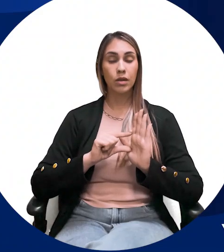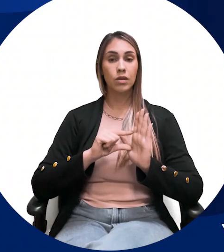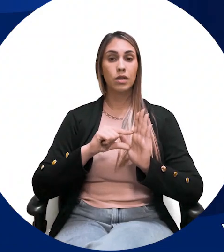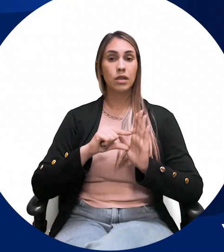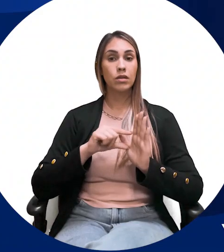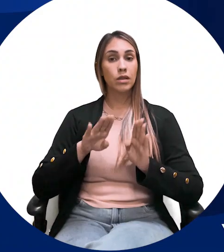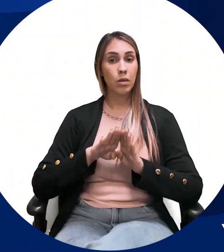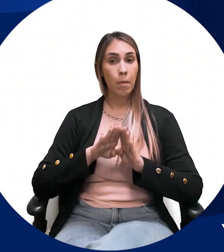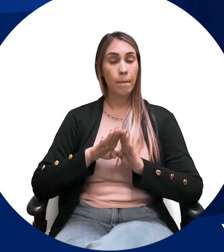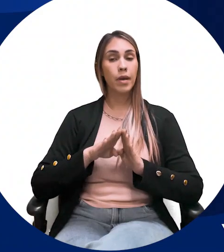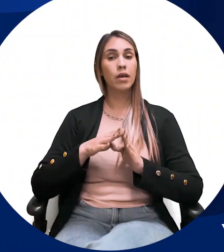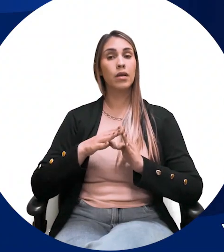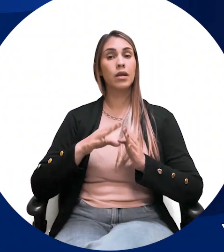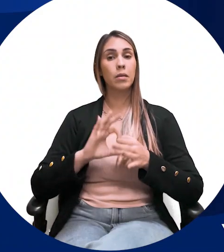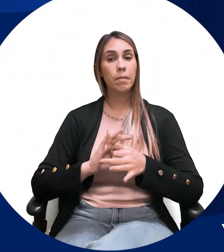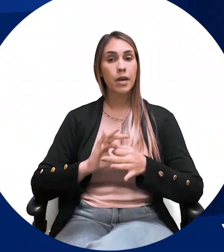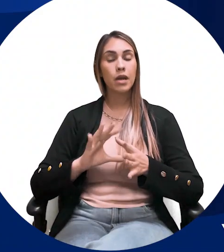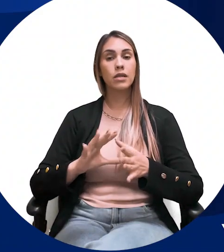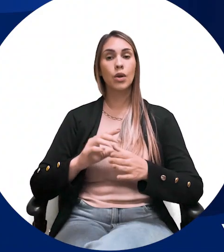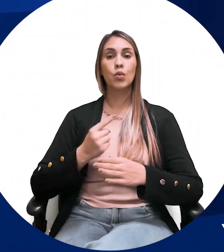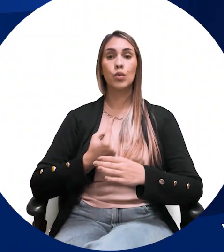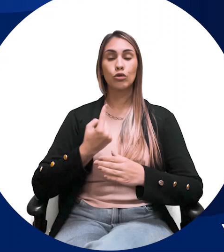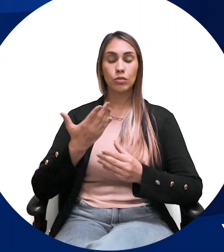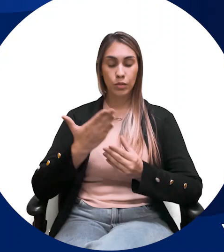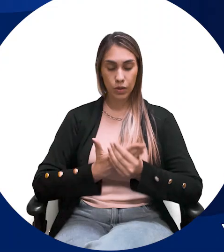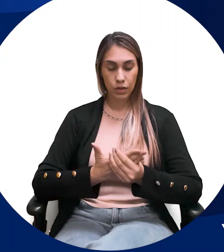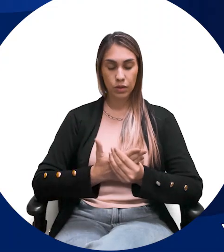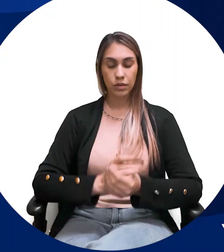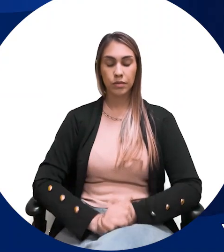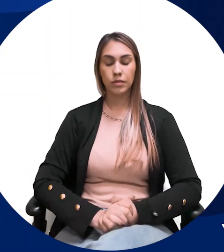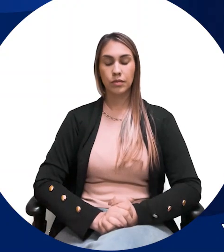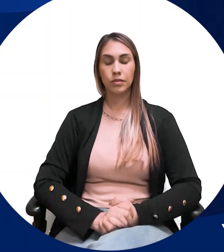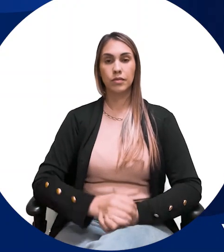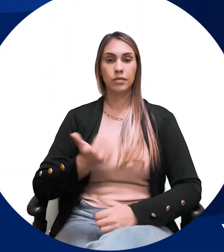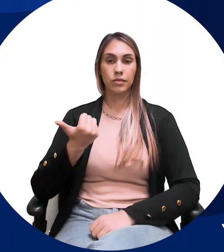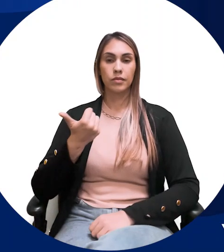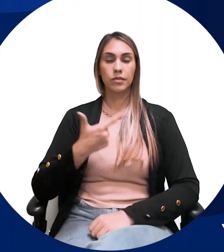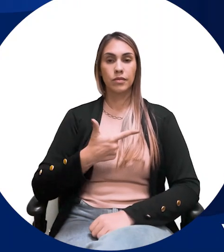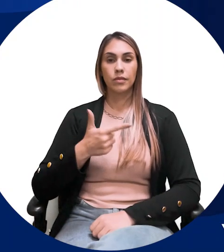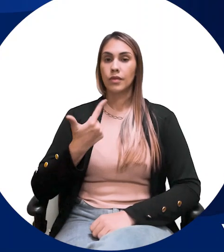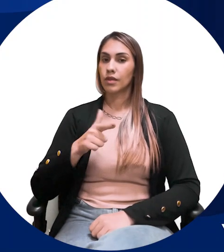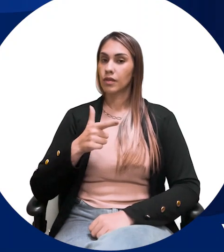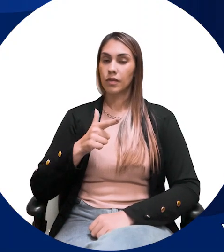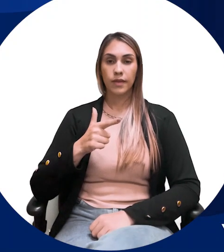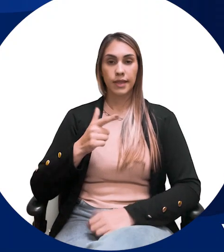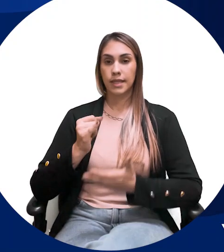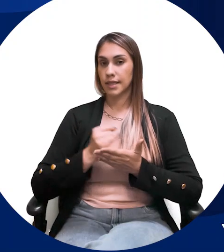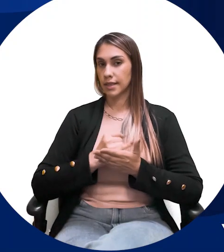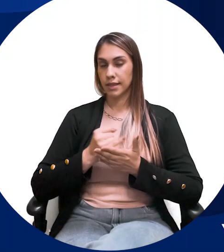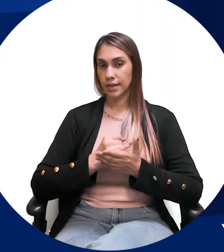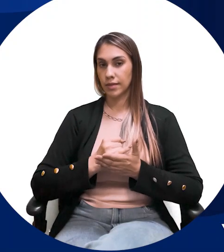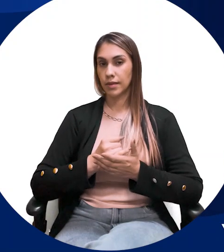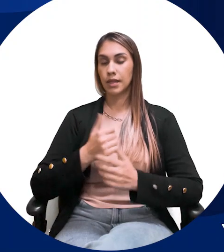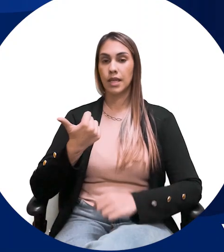Será considerado para fins de concessão o último processo protocolado. Artigo 12º. Não haverá